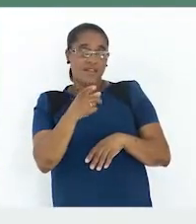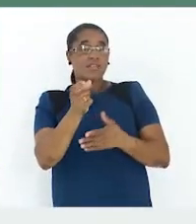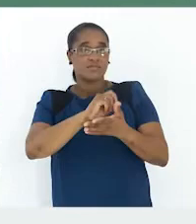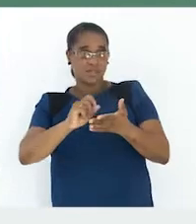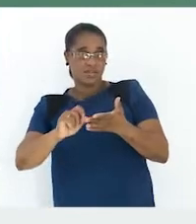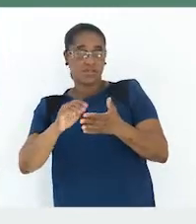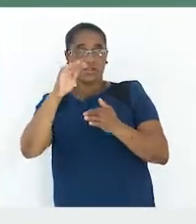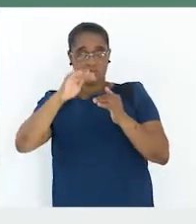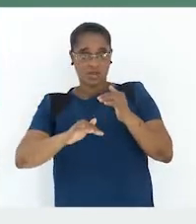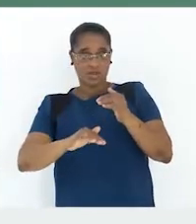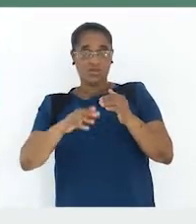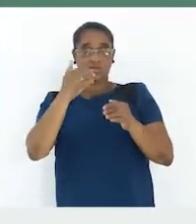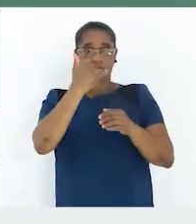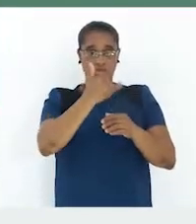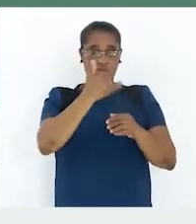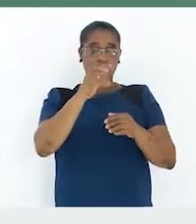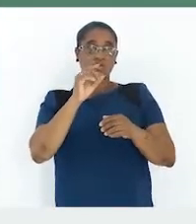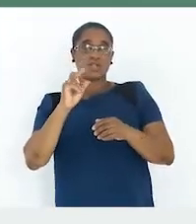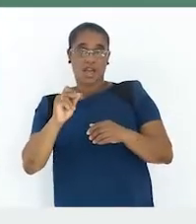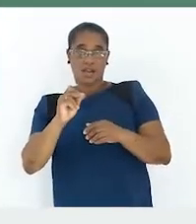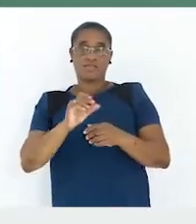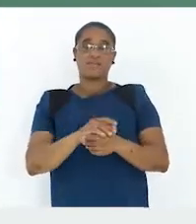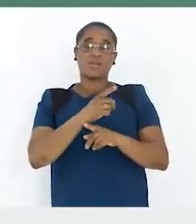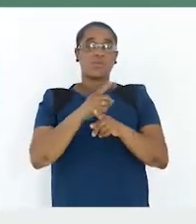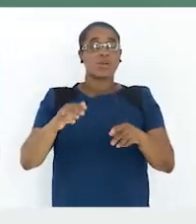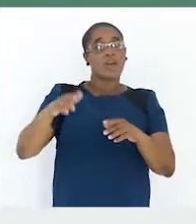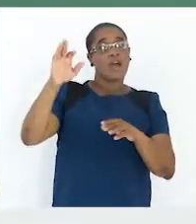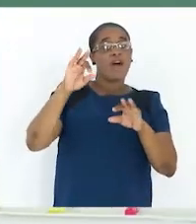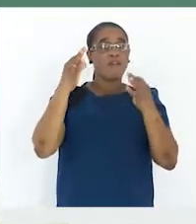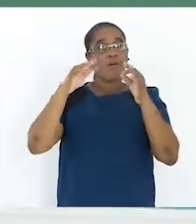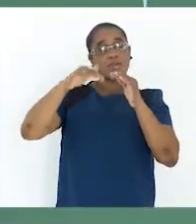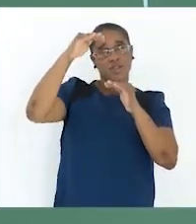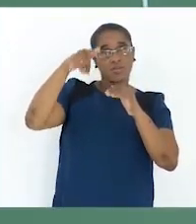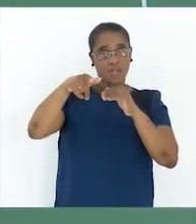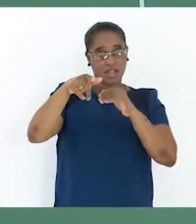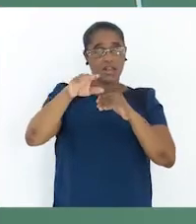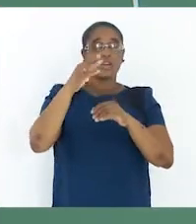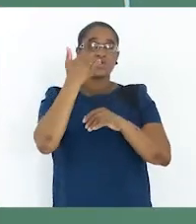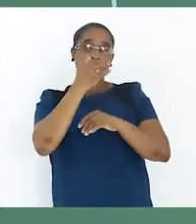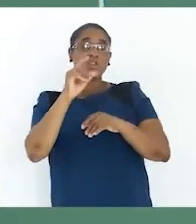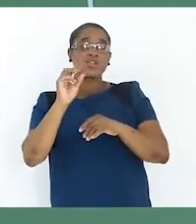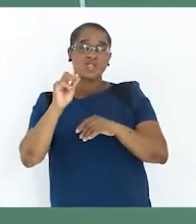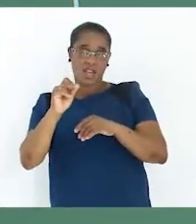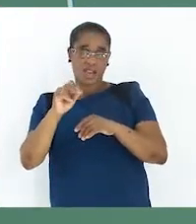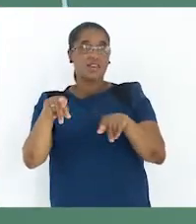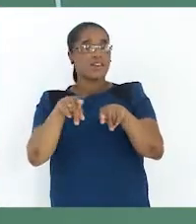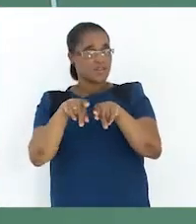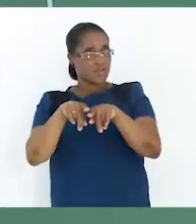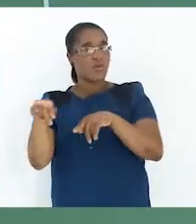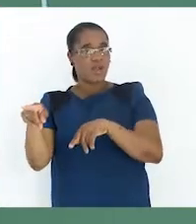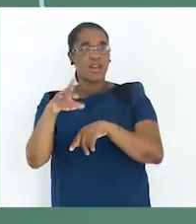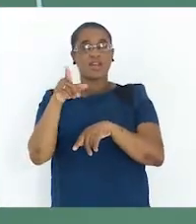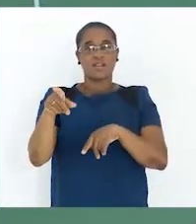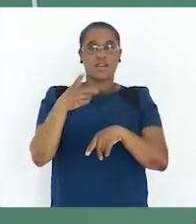sobre 2a, porque aqui a fórmula diz 2a. A mesma coisa aqui,